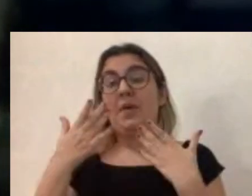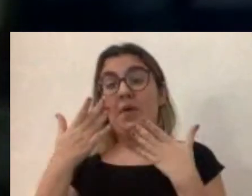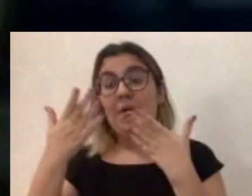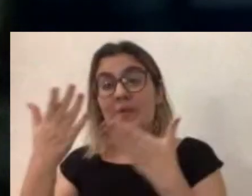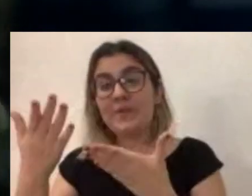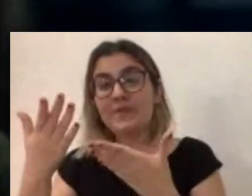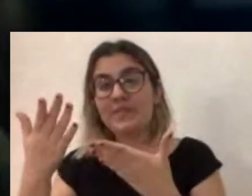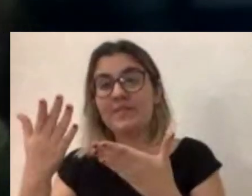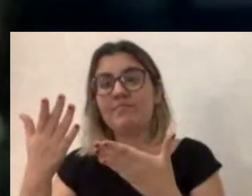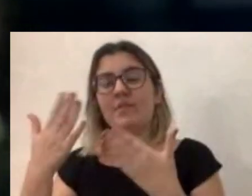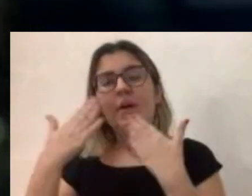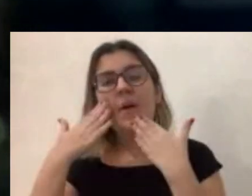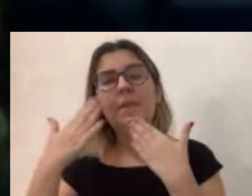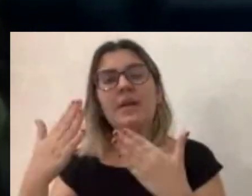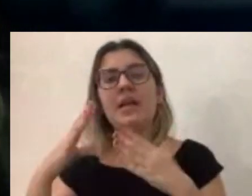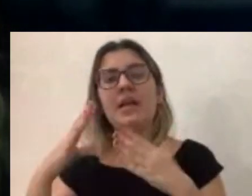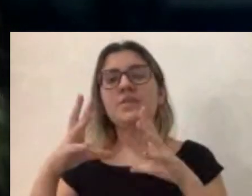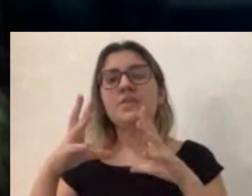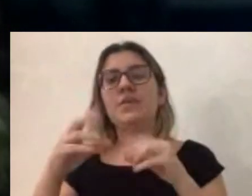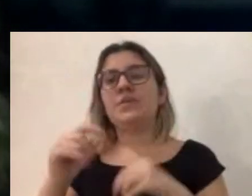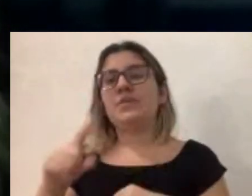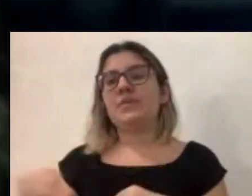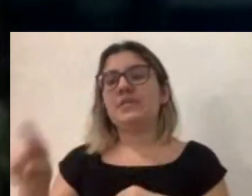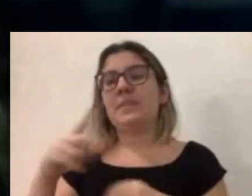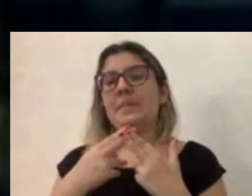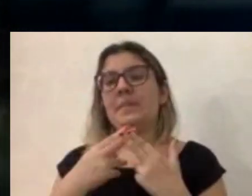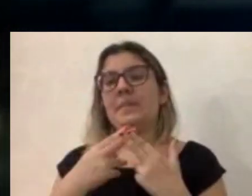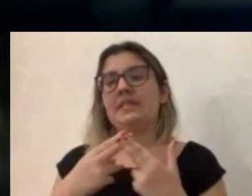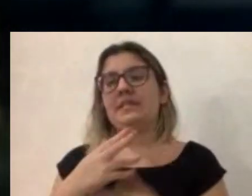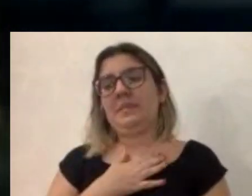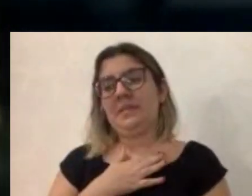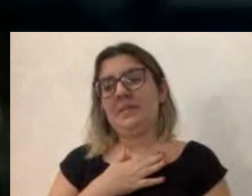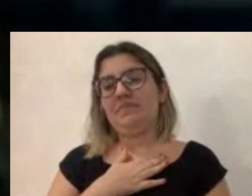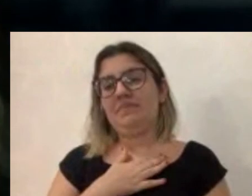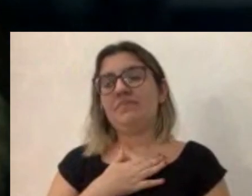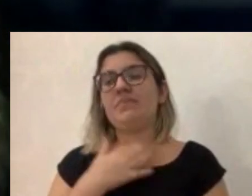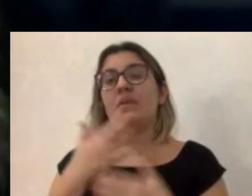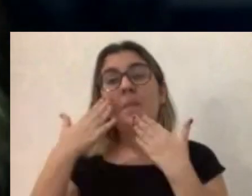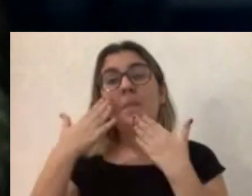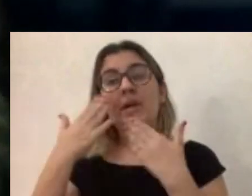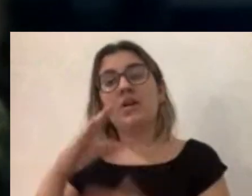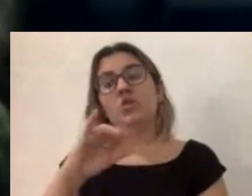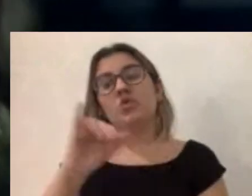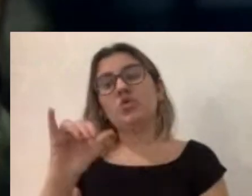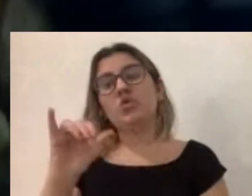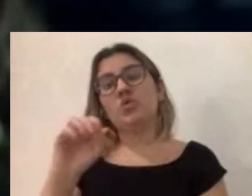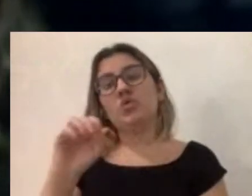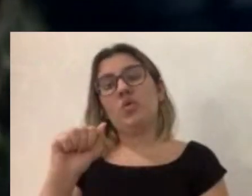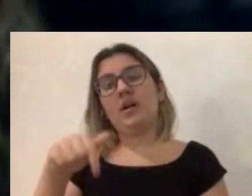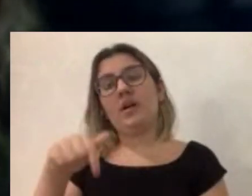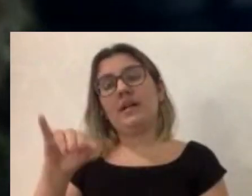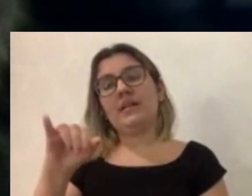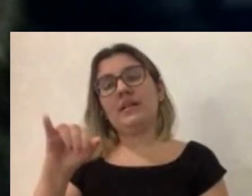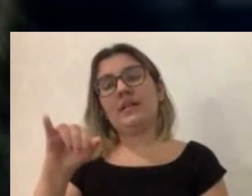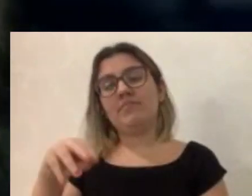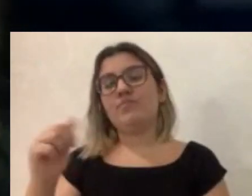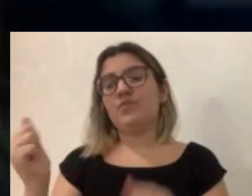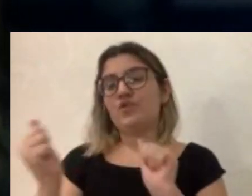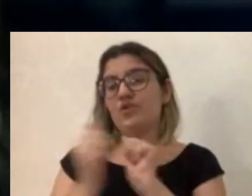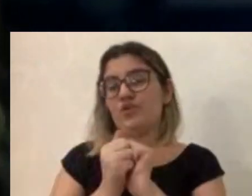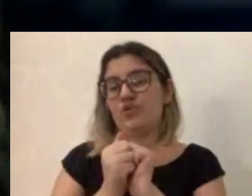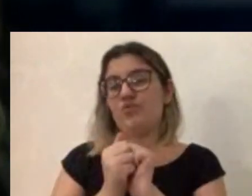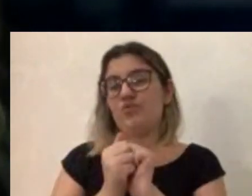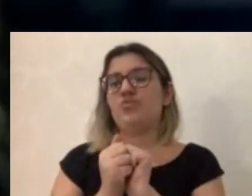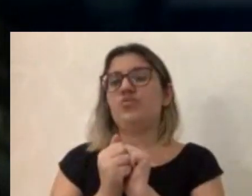comigo, pelo convite. Agradecer a todos vocês que têm paciência comigo, gente, porque é a Ave Maria. Queria muito agradecer